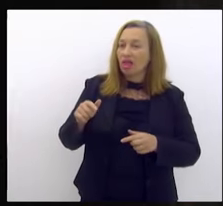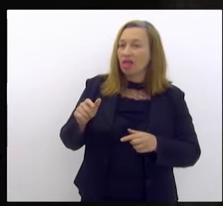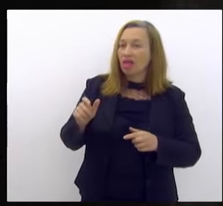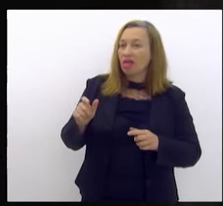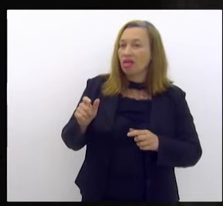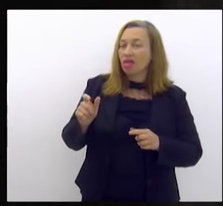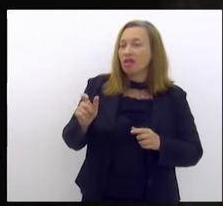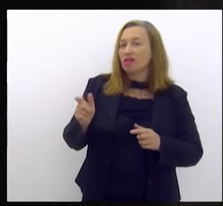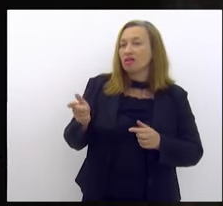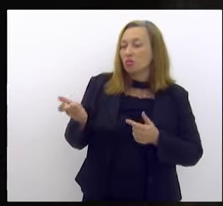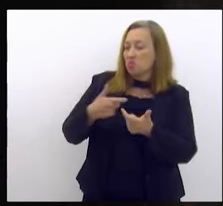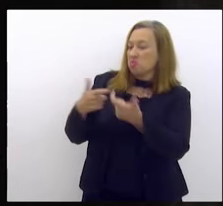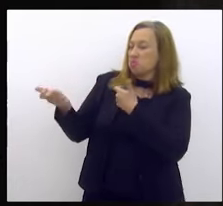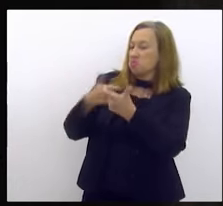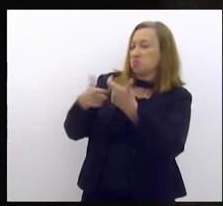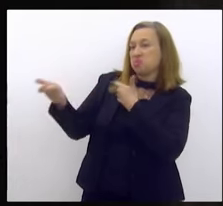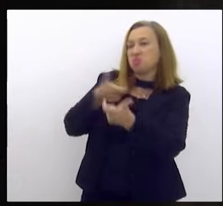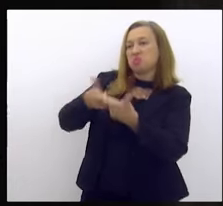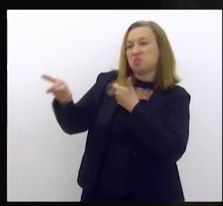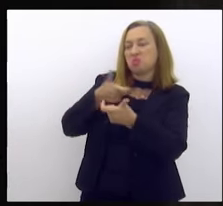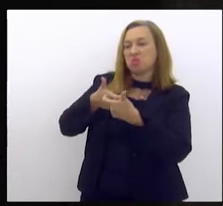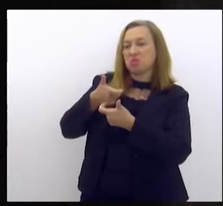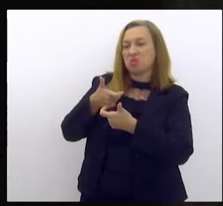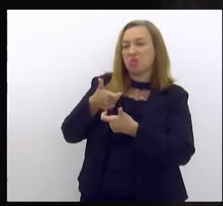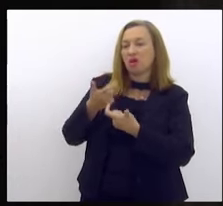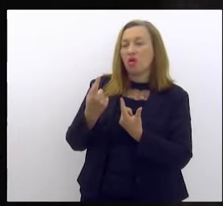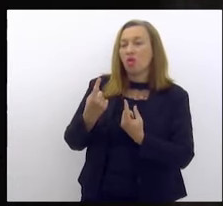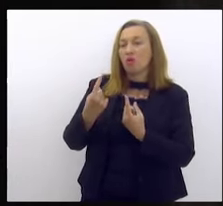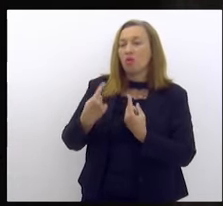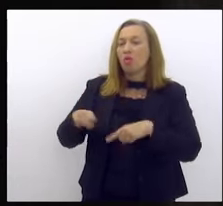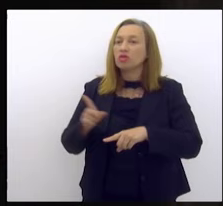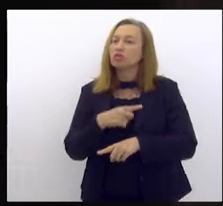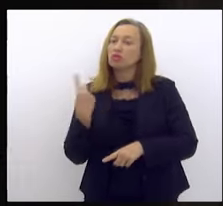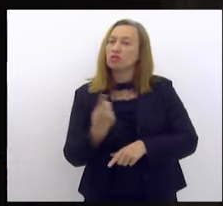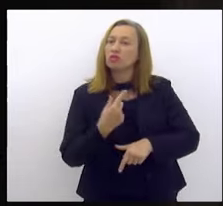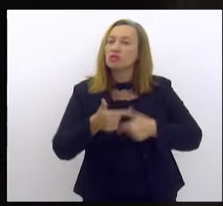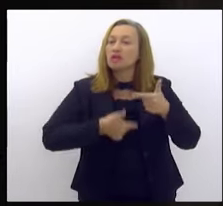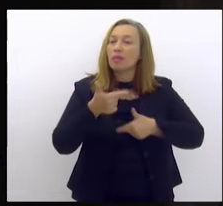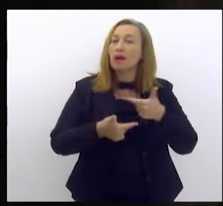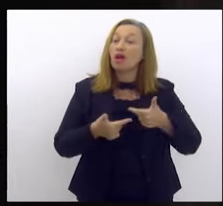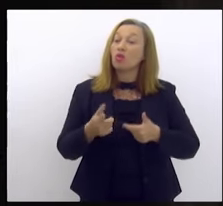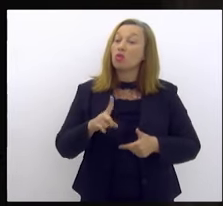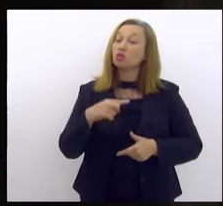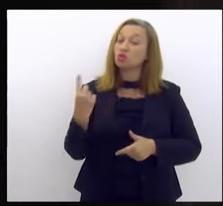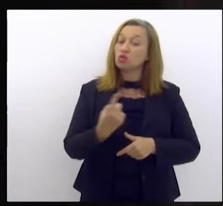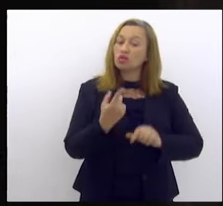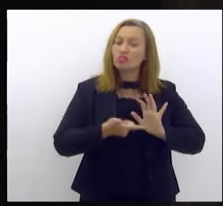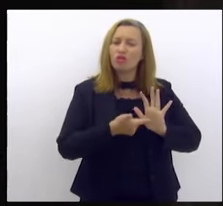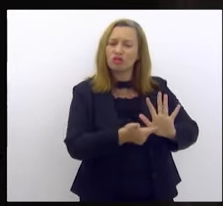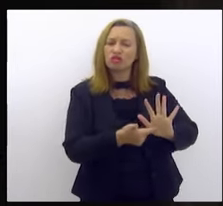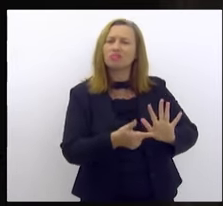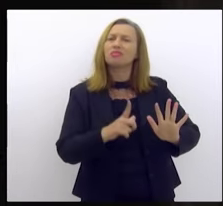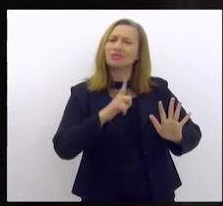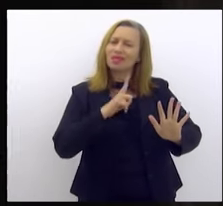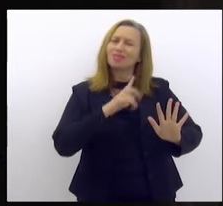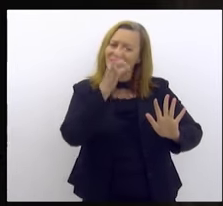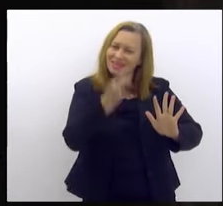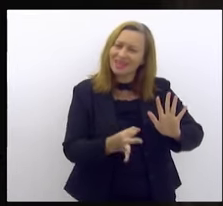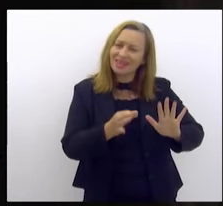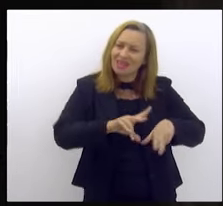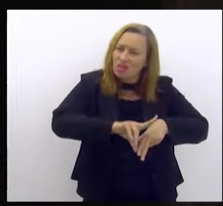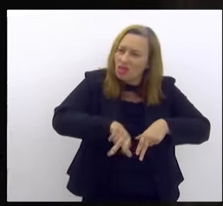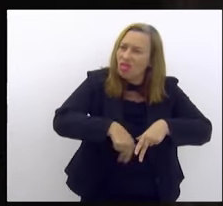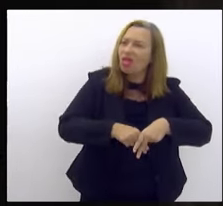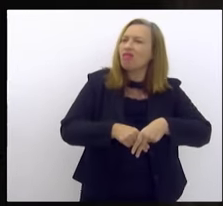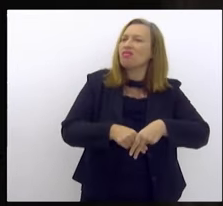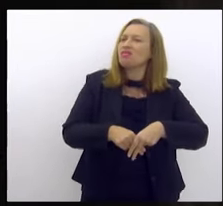para aqueles que tentam desqualificar as nossas fiscalizações. Porque quando a gente aponta o dedo, é porque nós temos certeza da roubalheira,